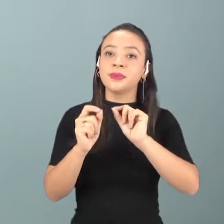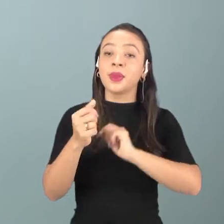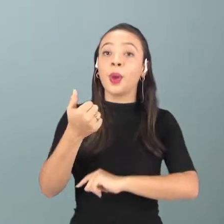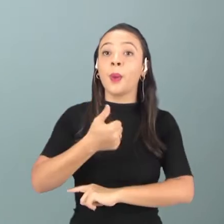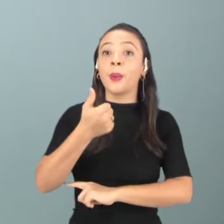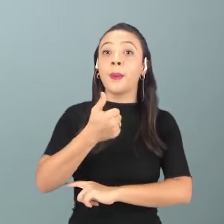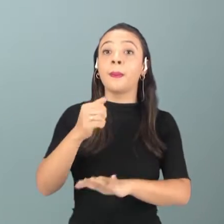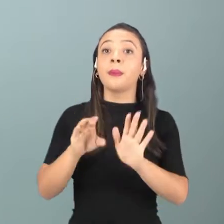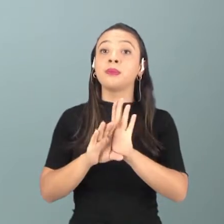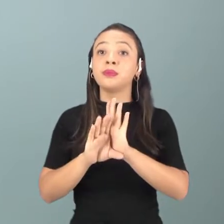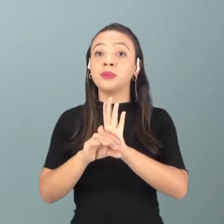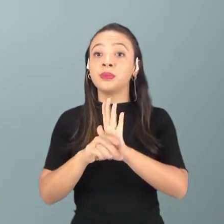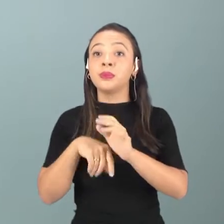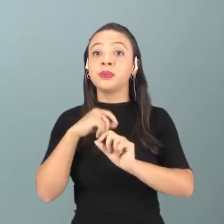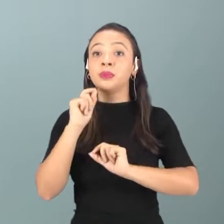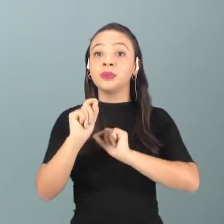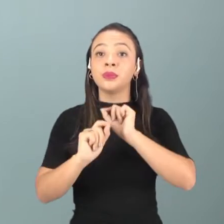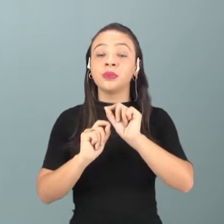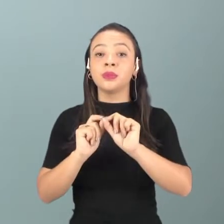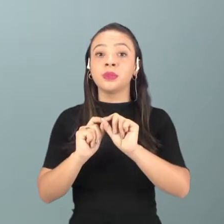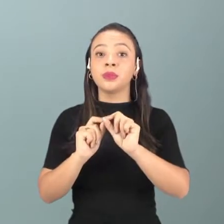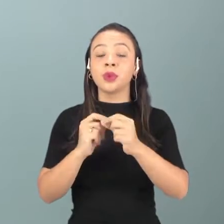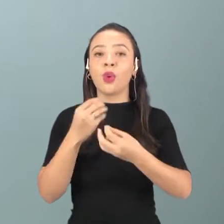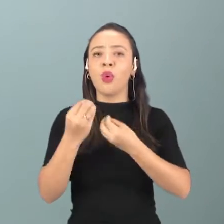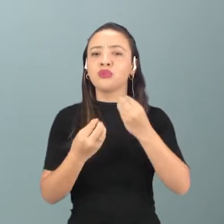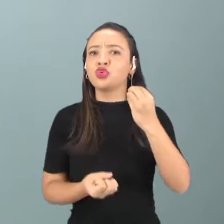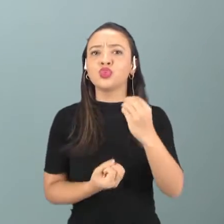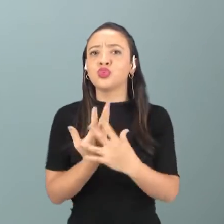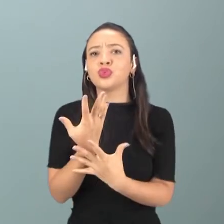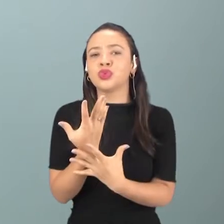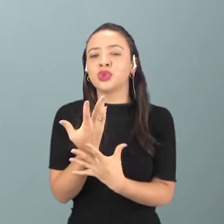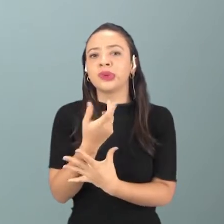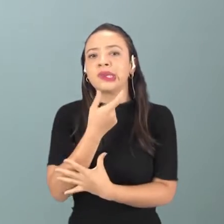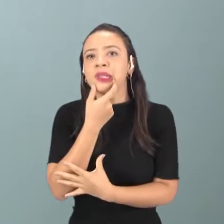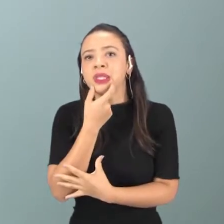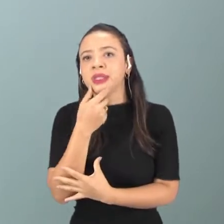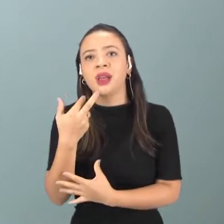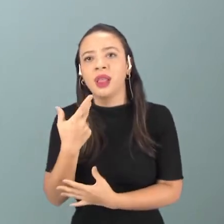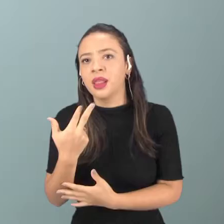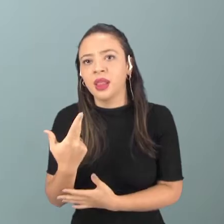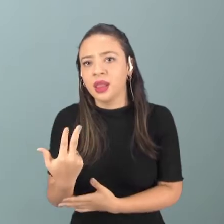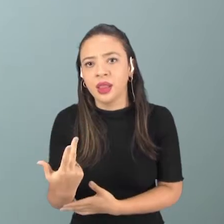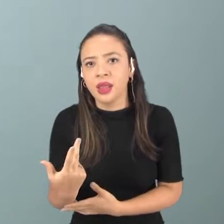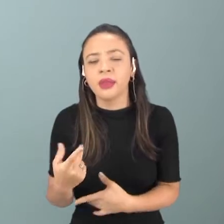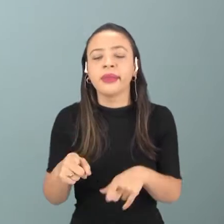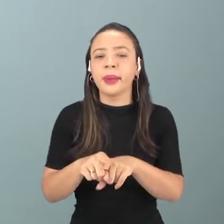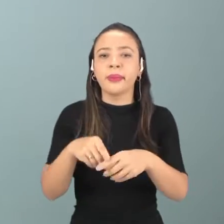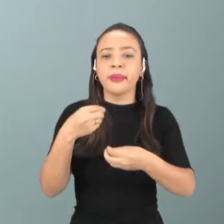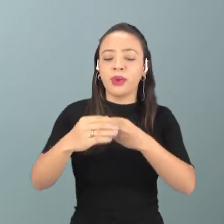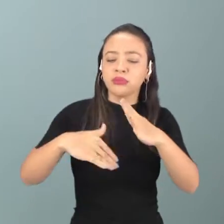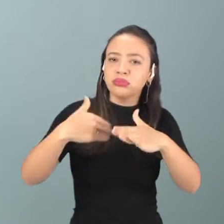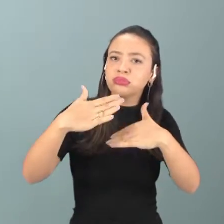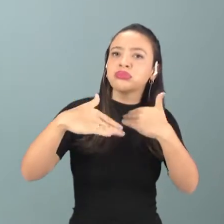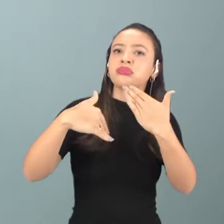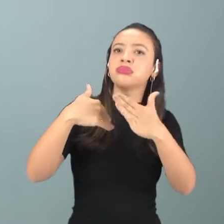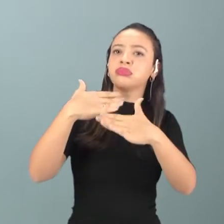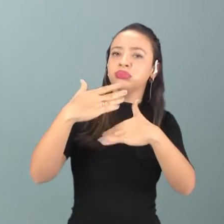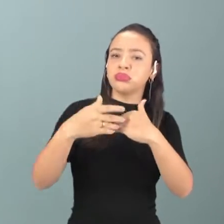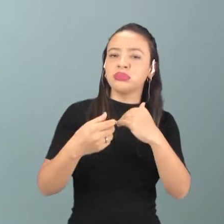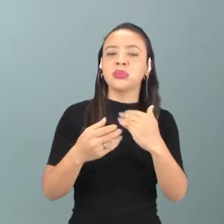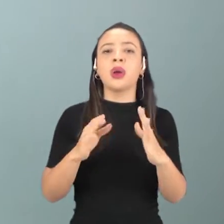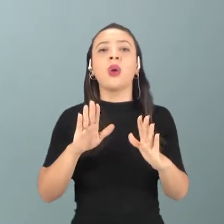primeiro conteúdo, que foi a história da língua inglesa, né? A formação da língua inglesa, como ela se desenvolveu, quais foram